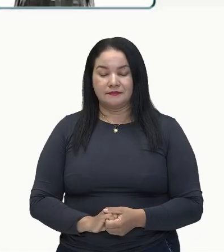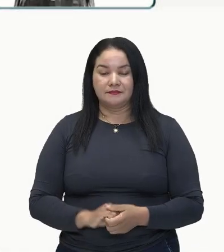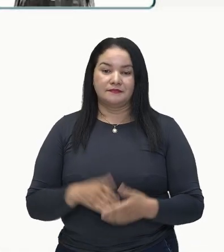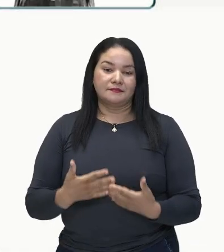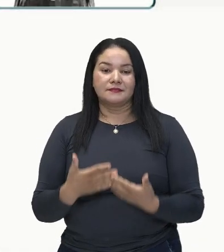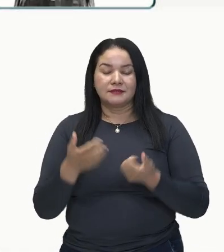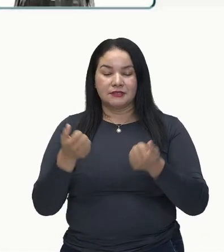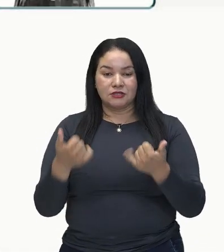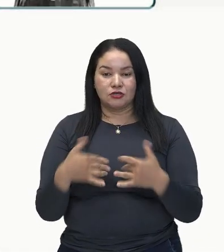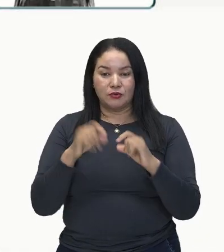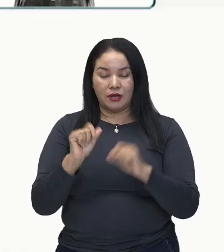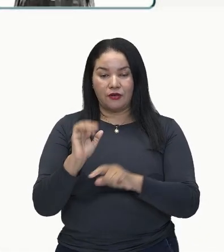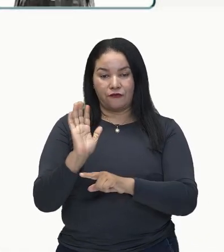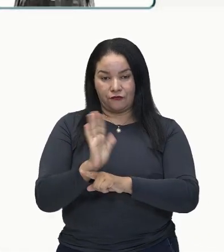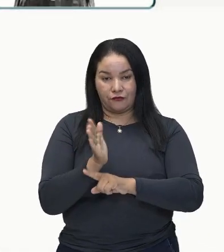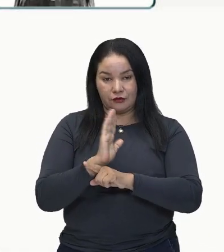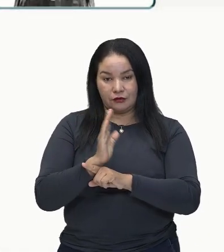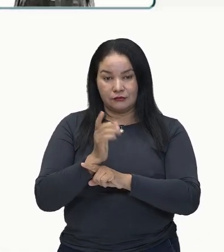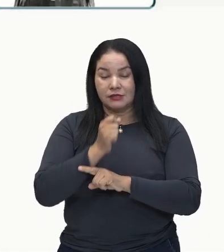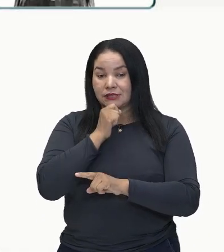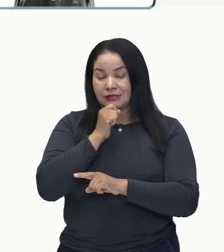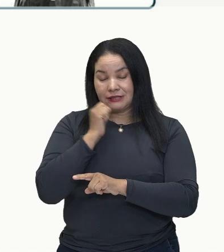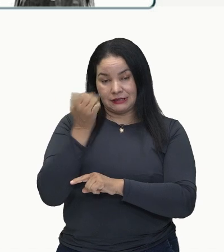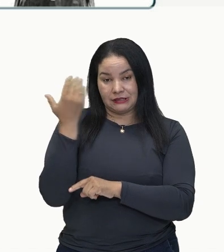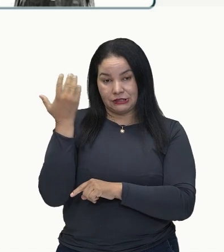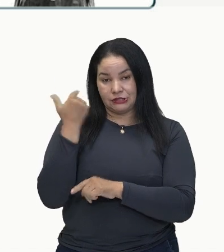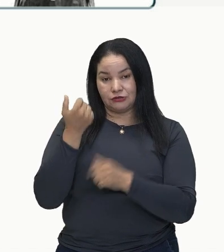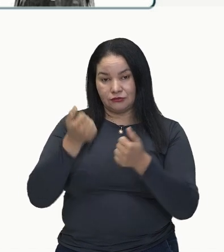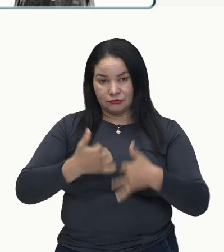característica do humor negro. Fargo